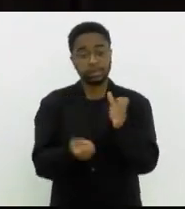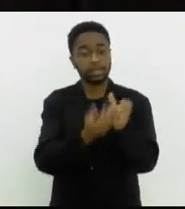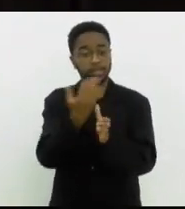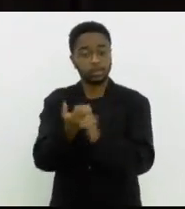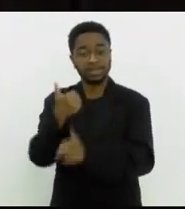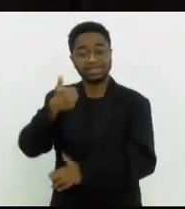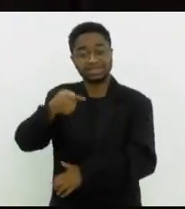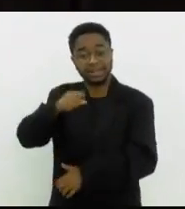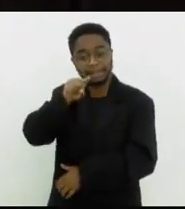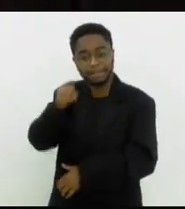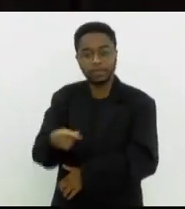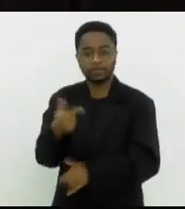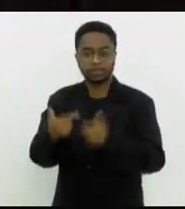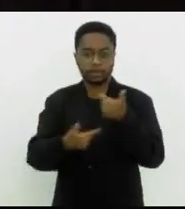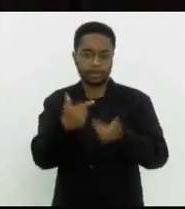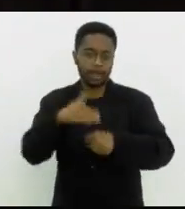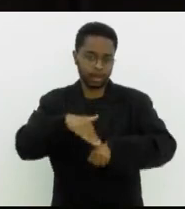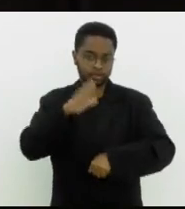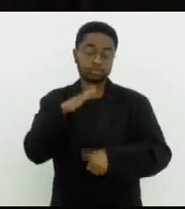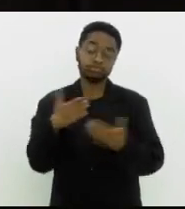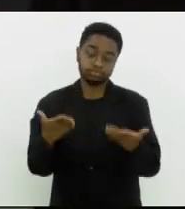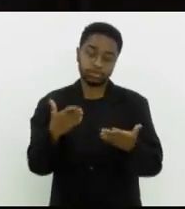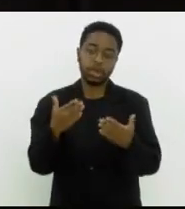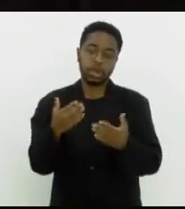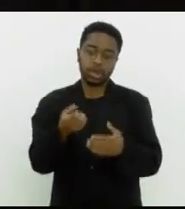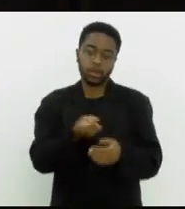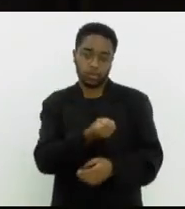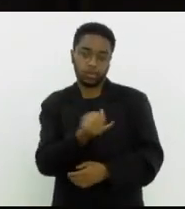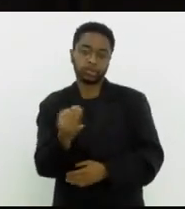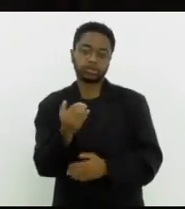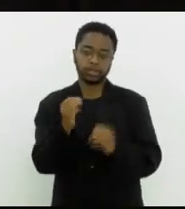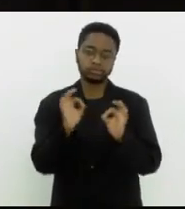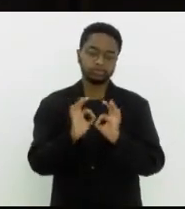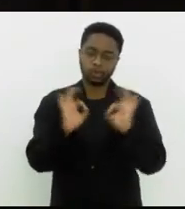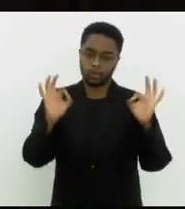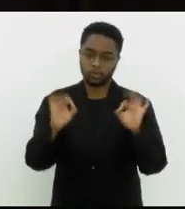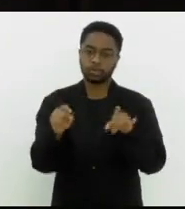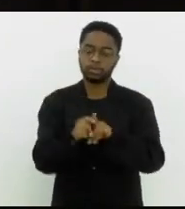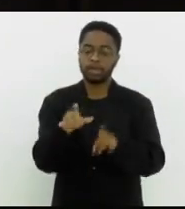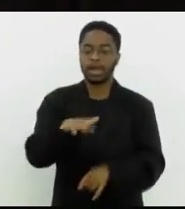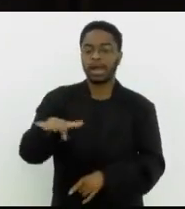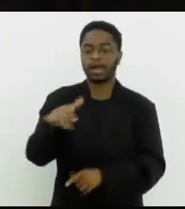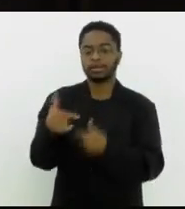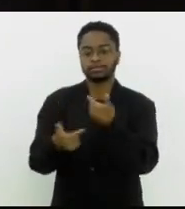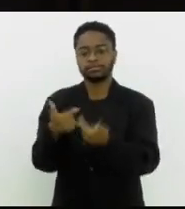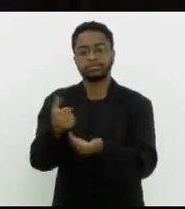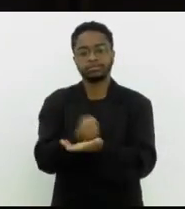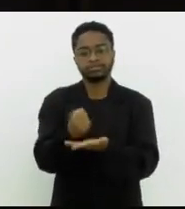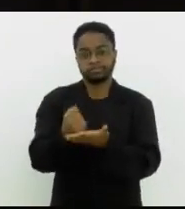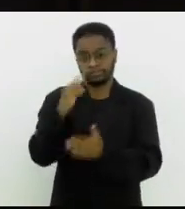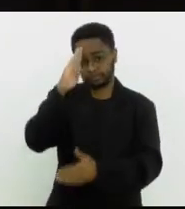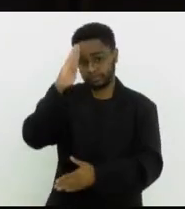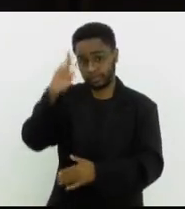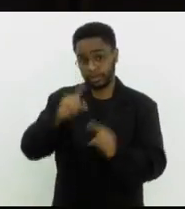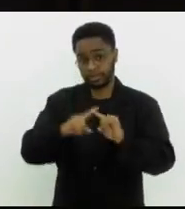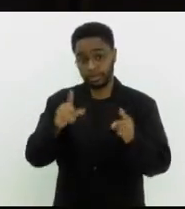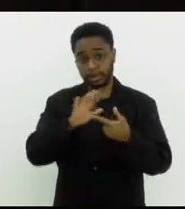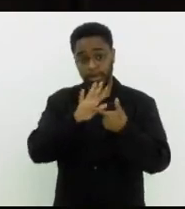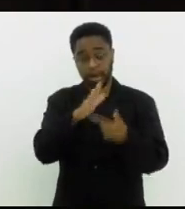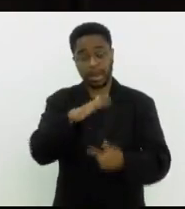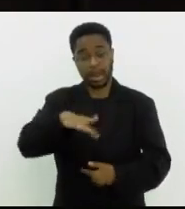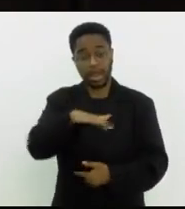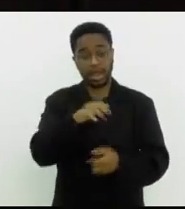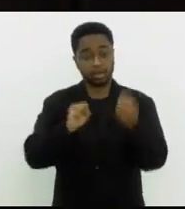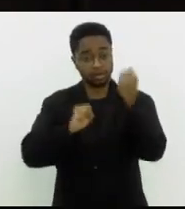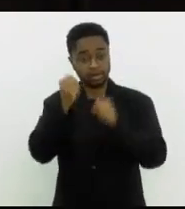17 mil postos de trabalho, que é um número bastante significativo. O setor de serviços foi o maior contratante, mas o destaque da indústria é que nós